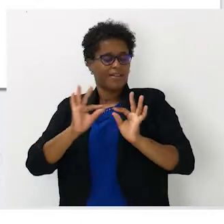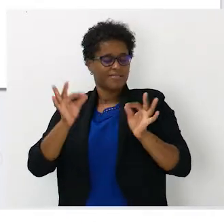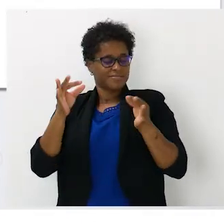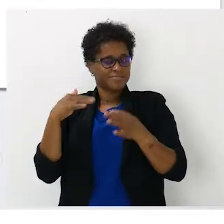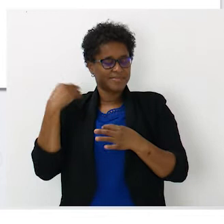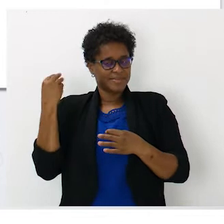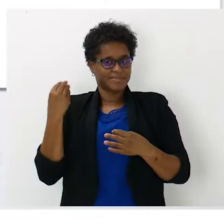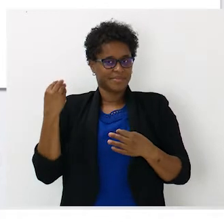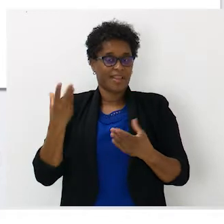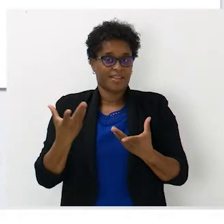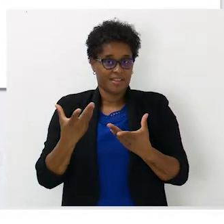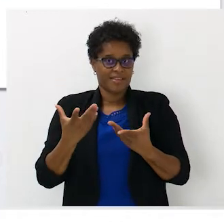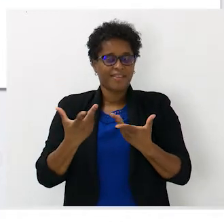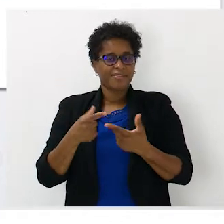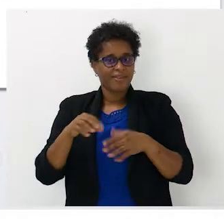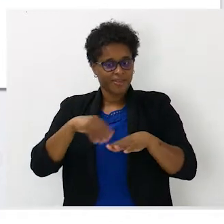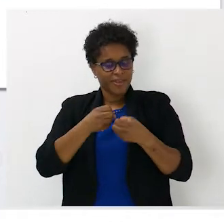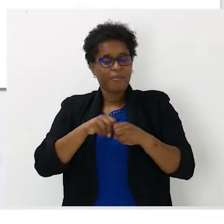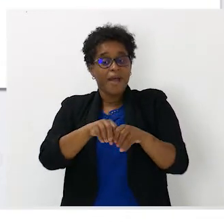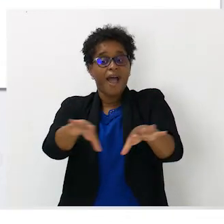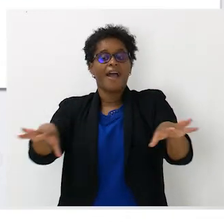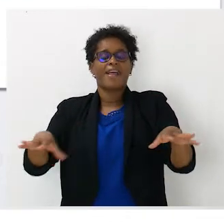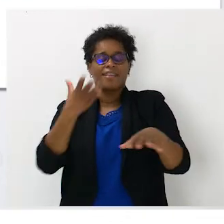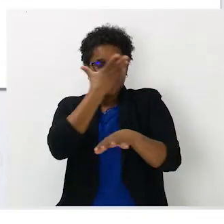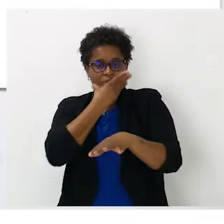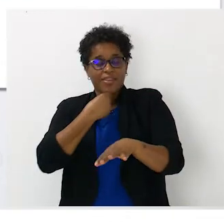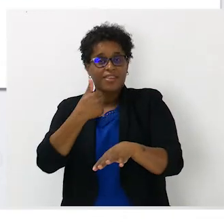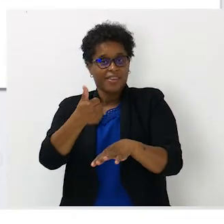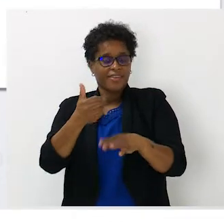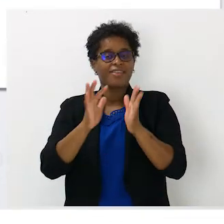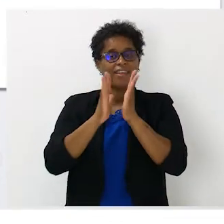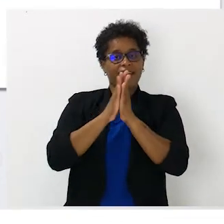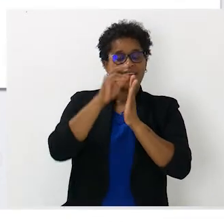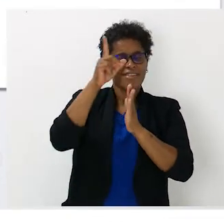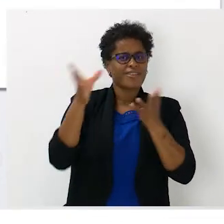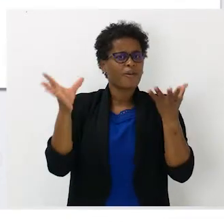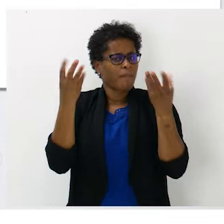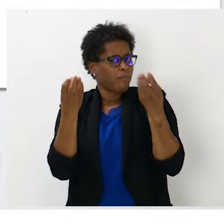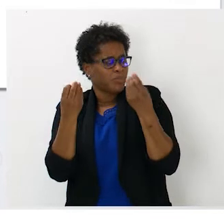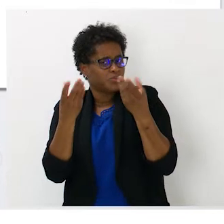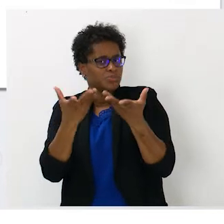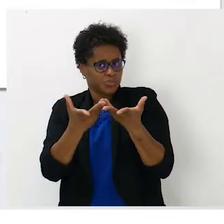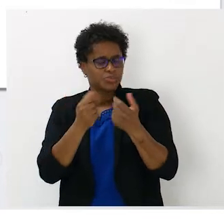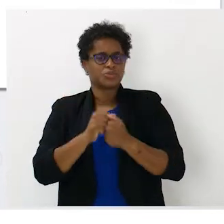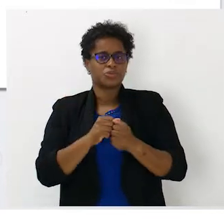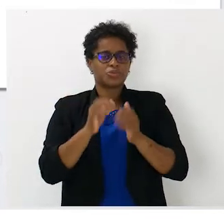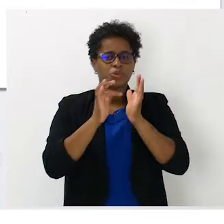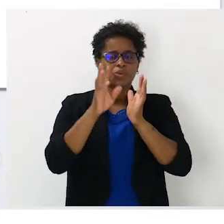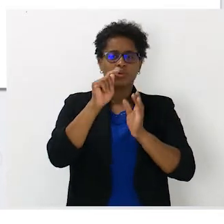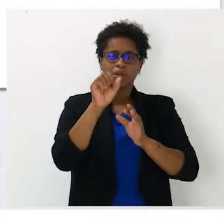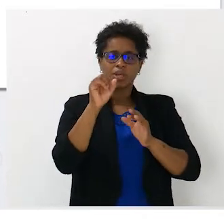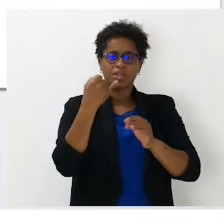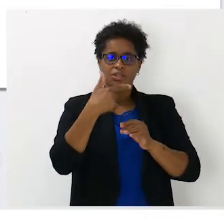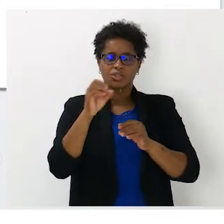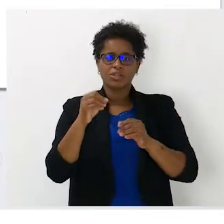espalha beleza. Portanto, a deusa mais popular do Egito representava